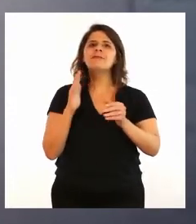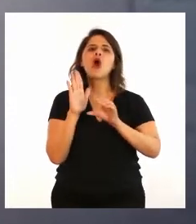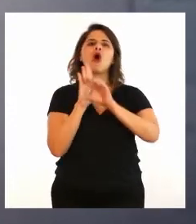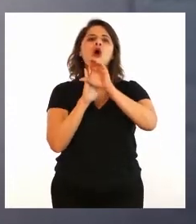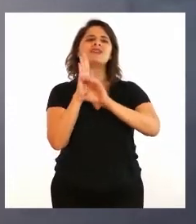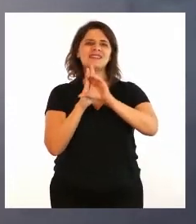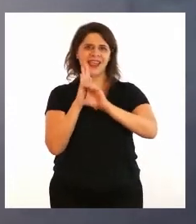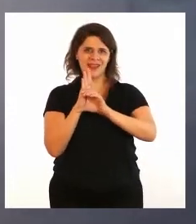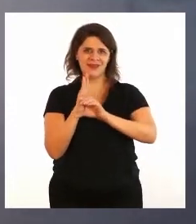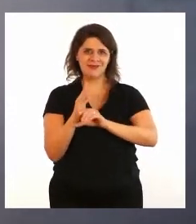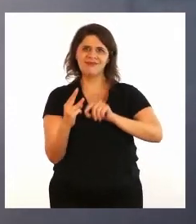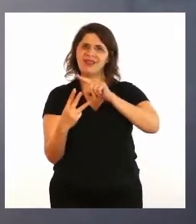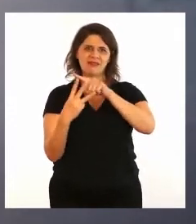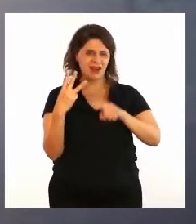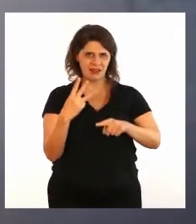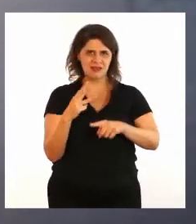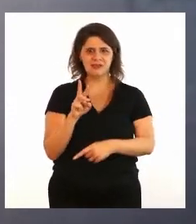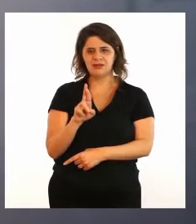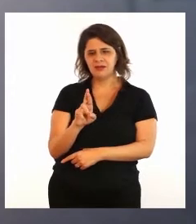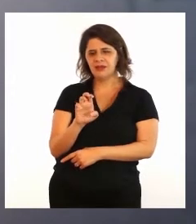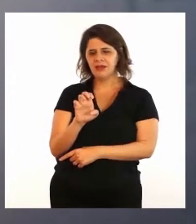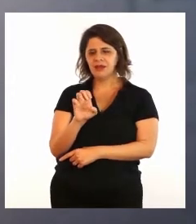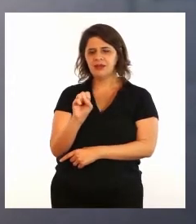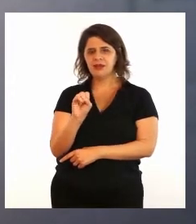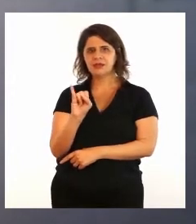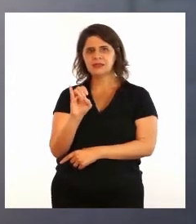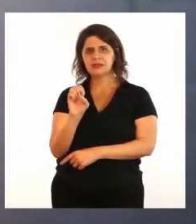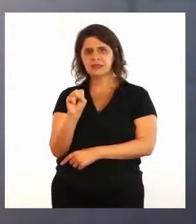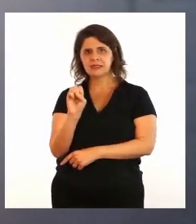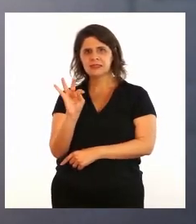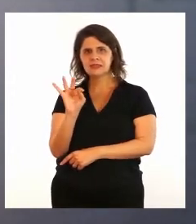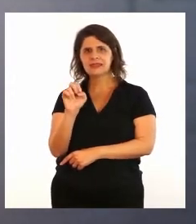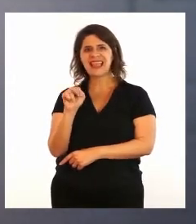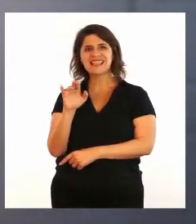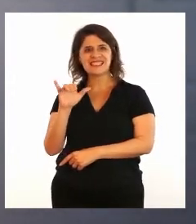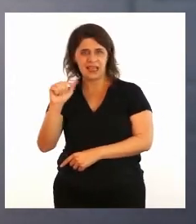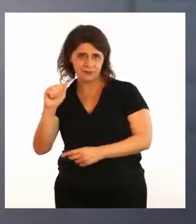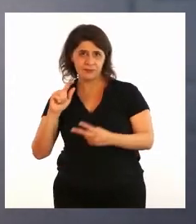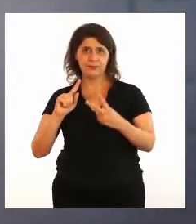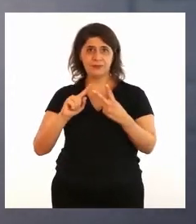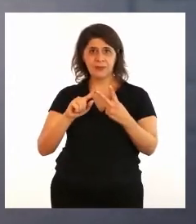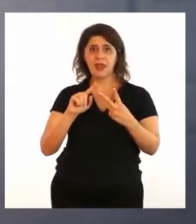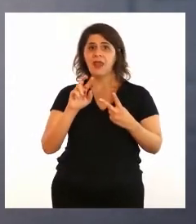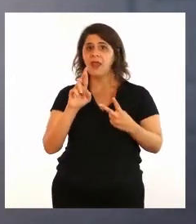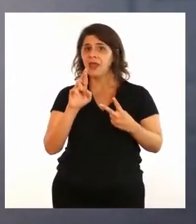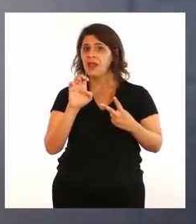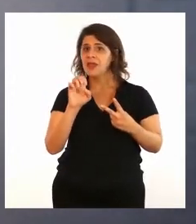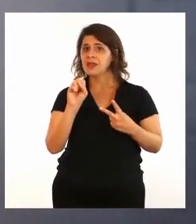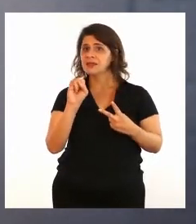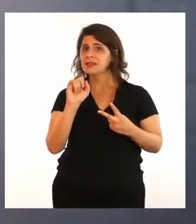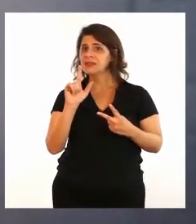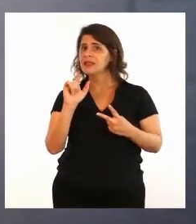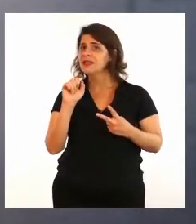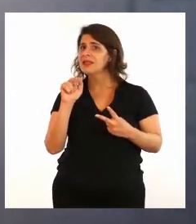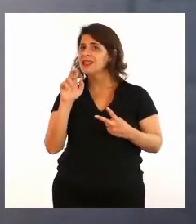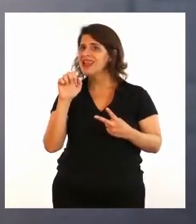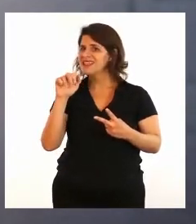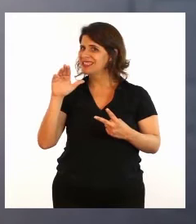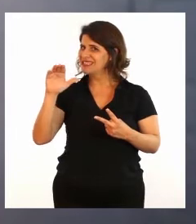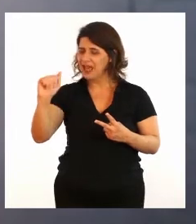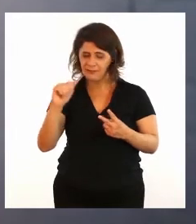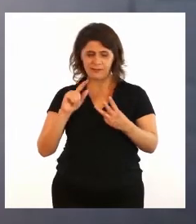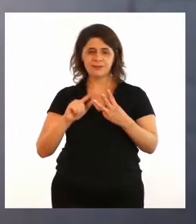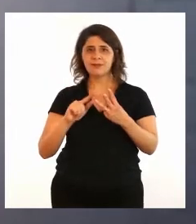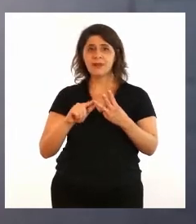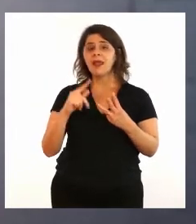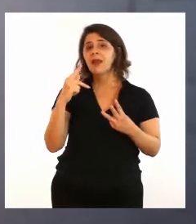resistência, resiliência e perenidade. A gente começou então a imaginar como construir em